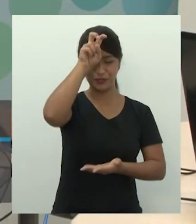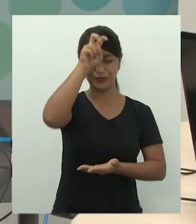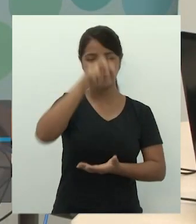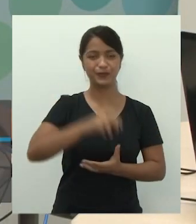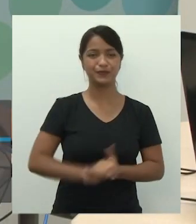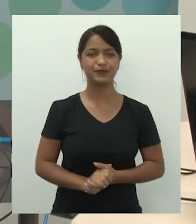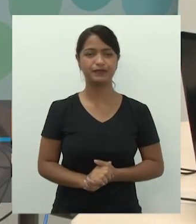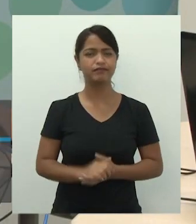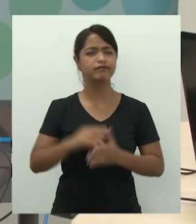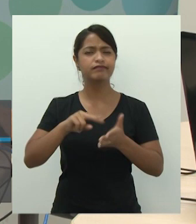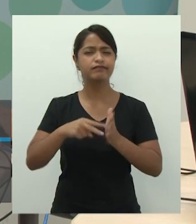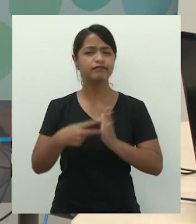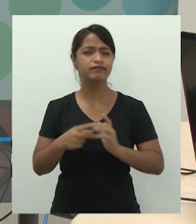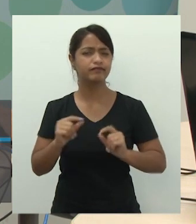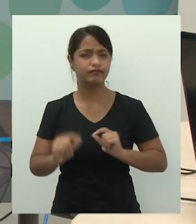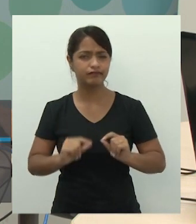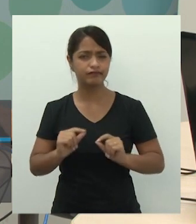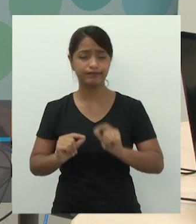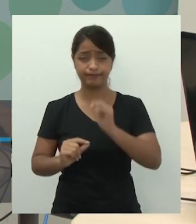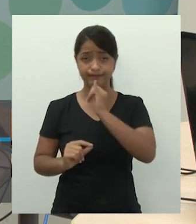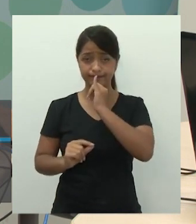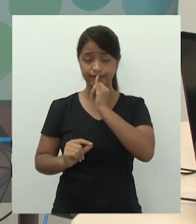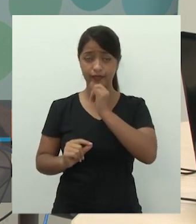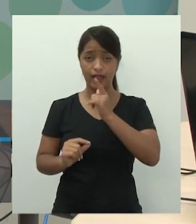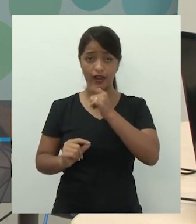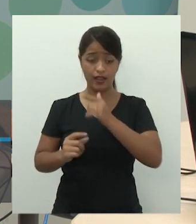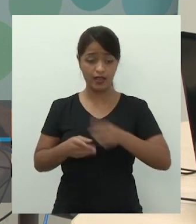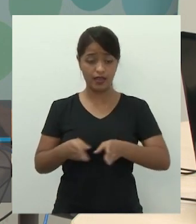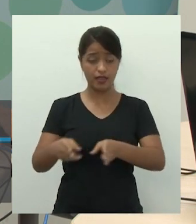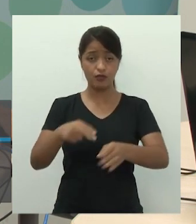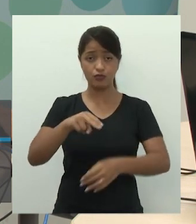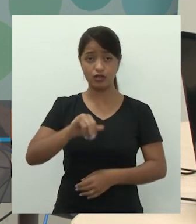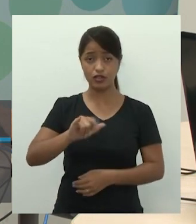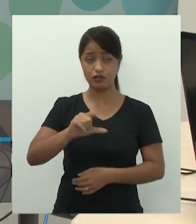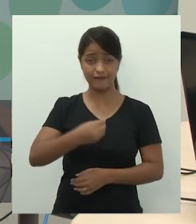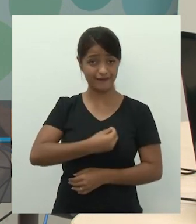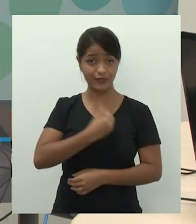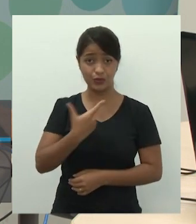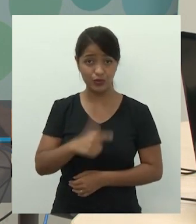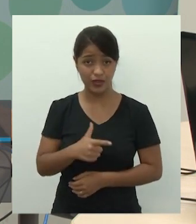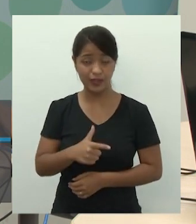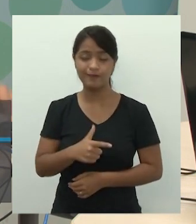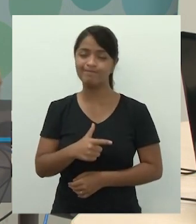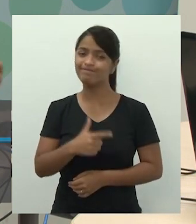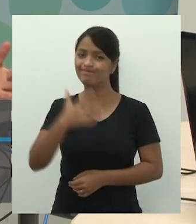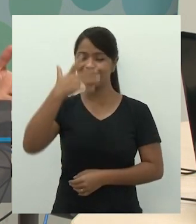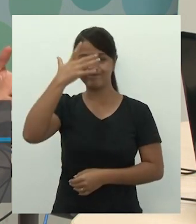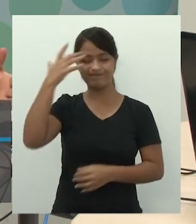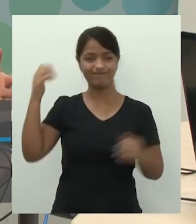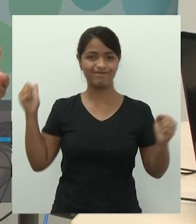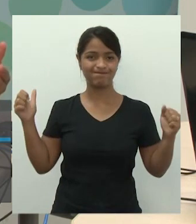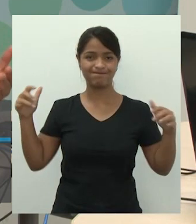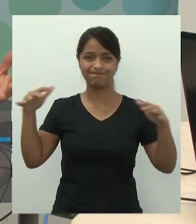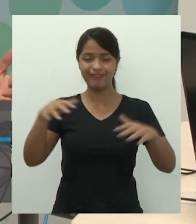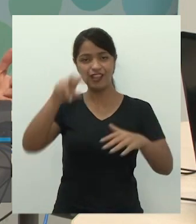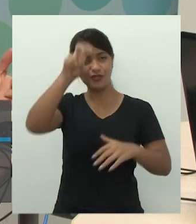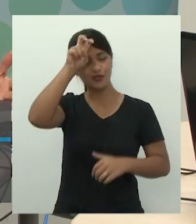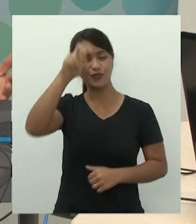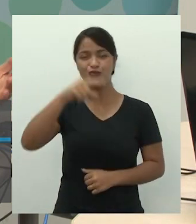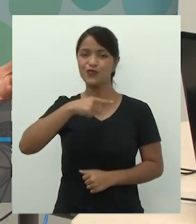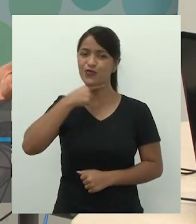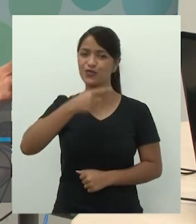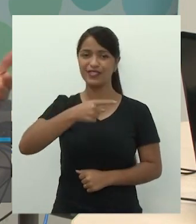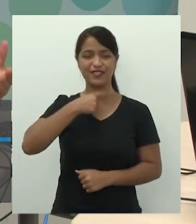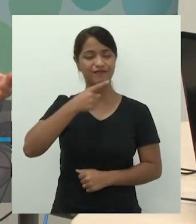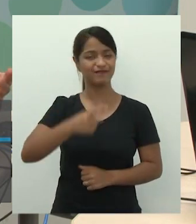traz a ideia de que se não houvesse o rio Nilo, a civilização egípcia não conseguiria se estabelecer naquela